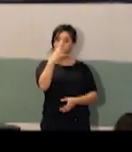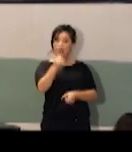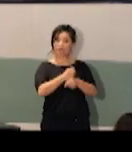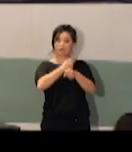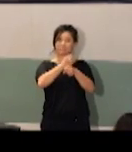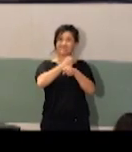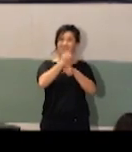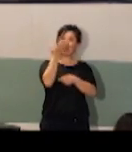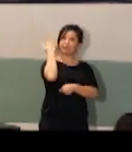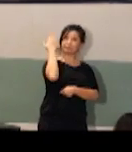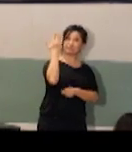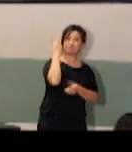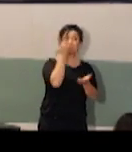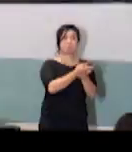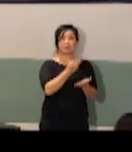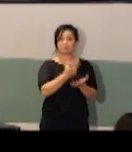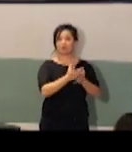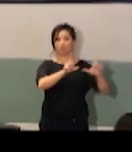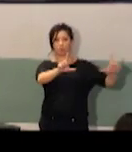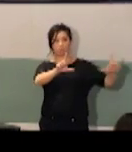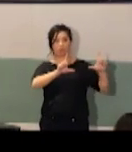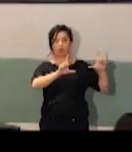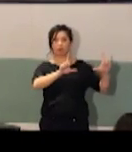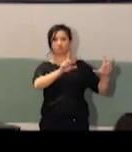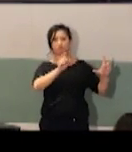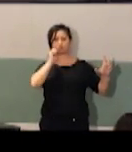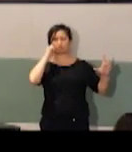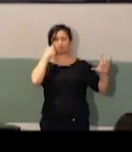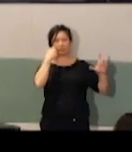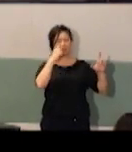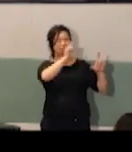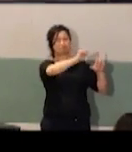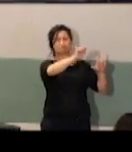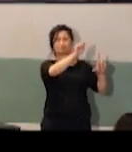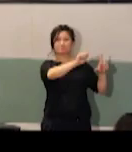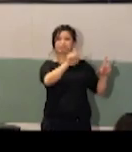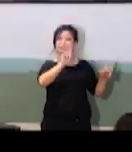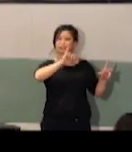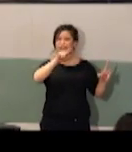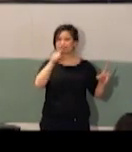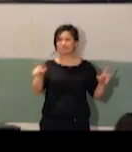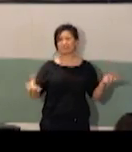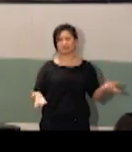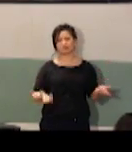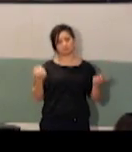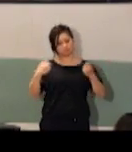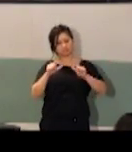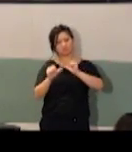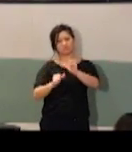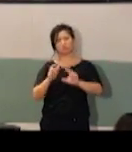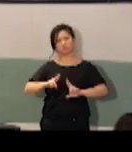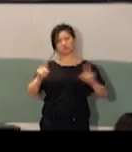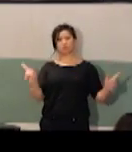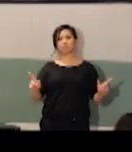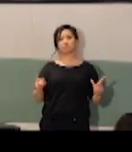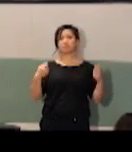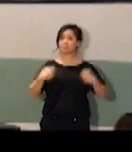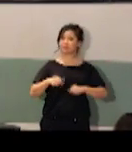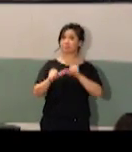giz. Tem que mudar. E para mudar, nós precisamos preparar professores, mudar